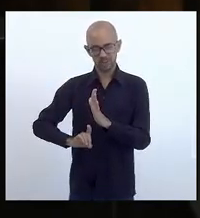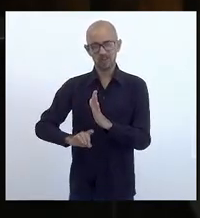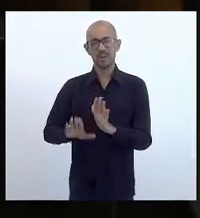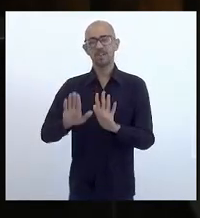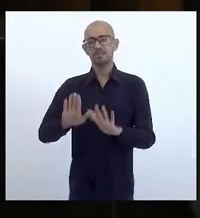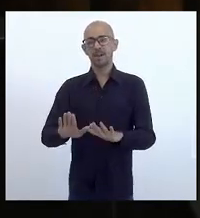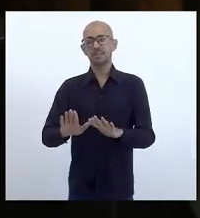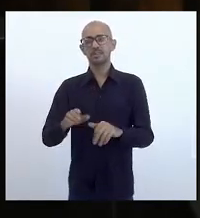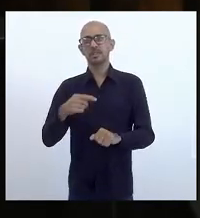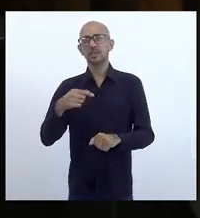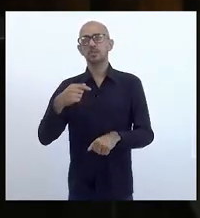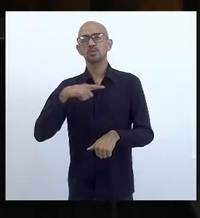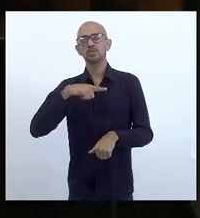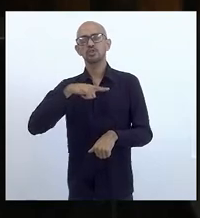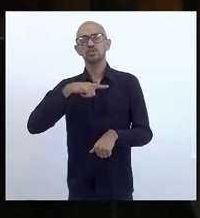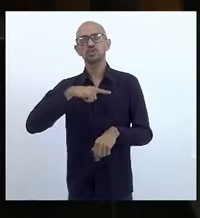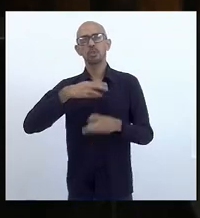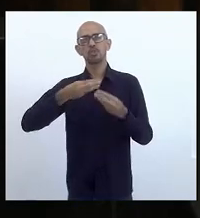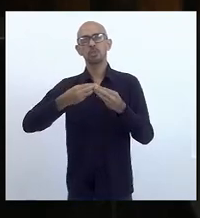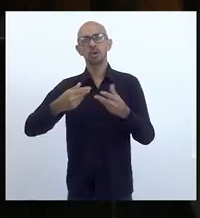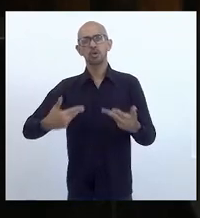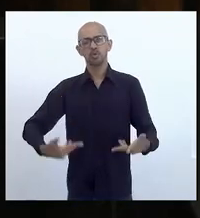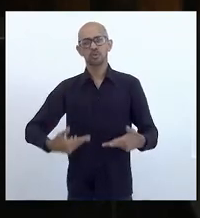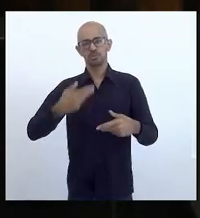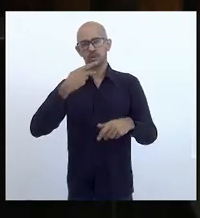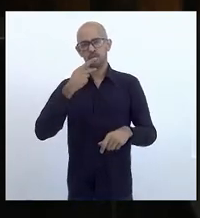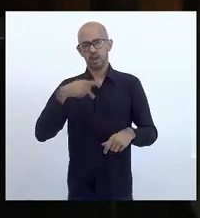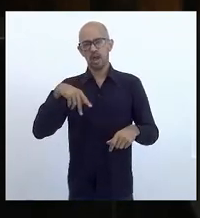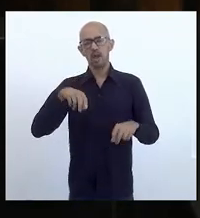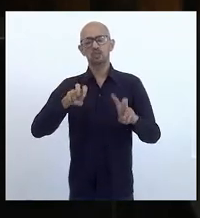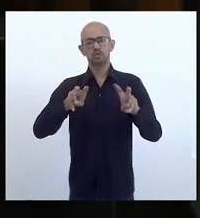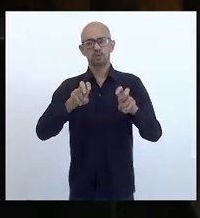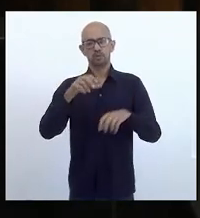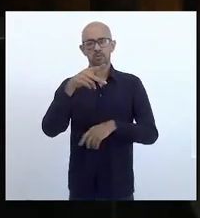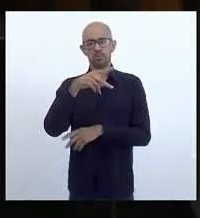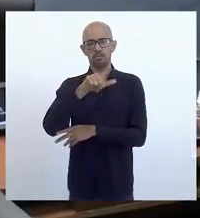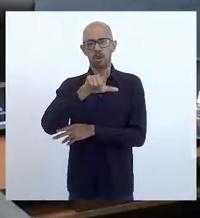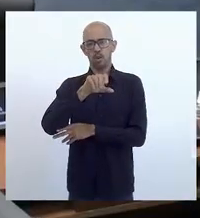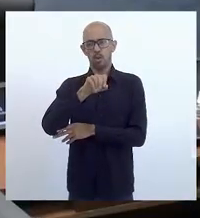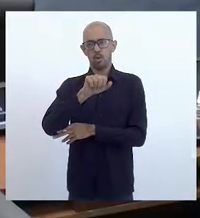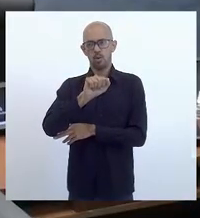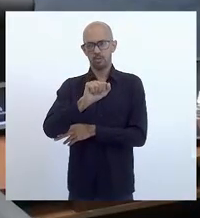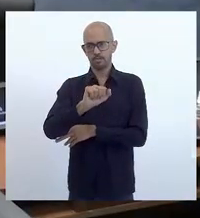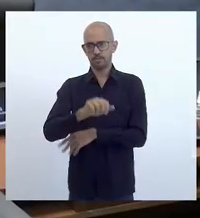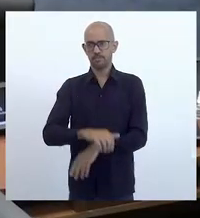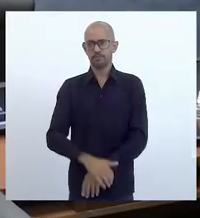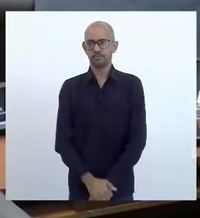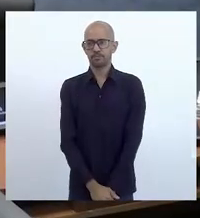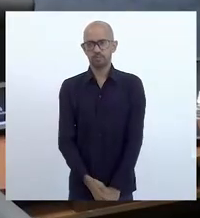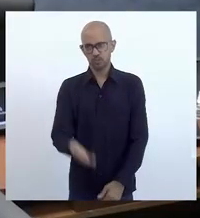eu teria ainda muito a falar sobre a piloa. Muito obrigado, senhora presidente.